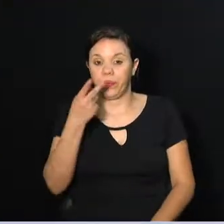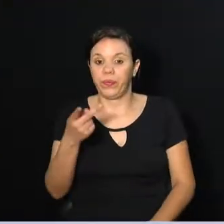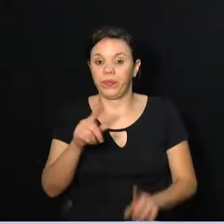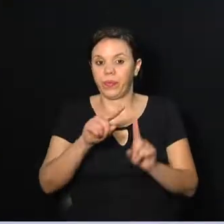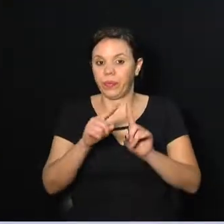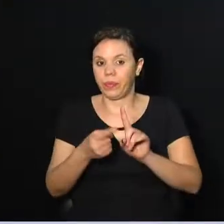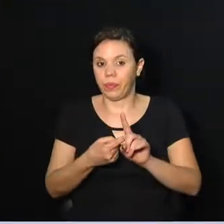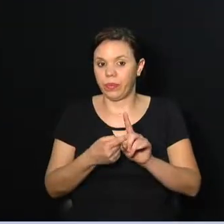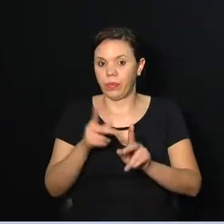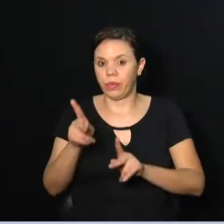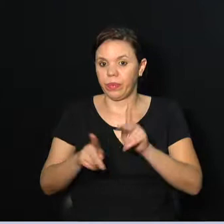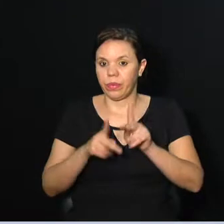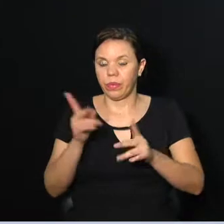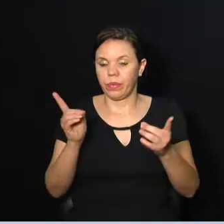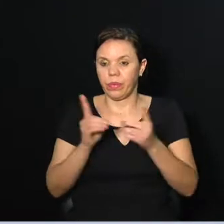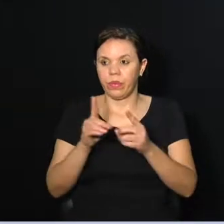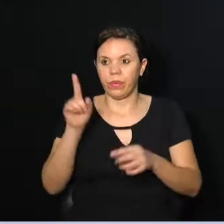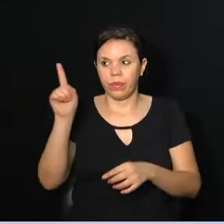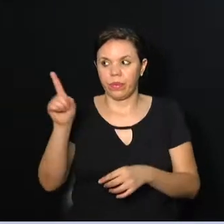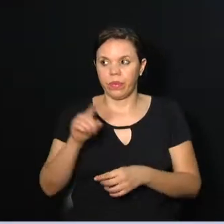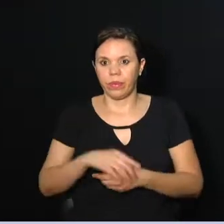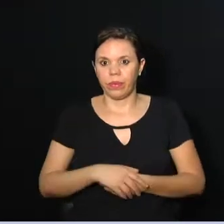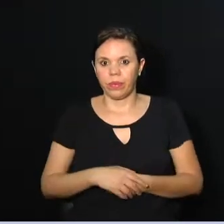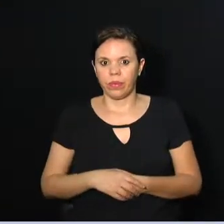puérperas que a gente atende lá.